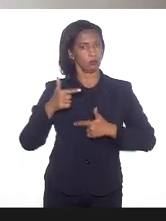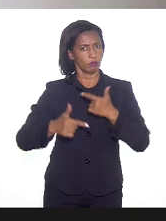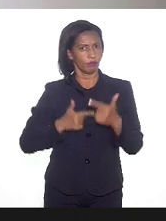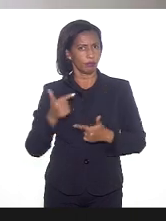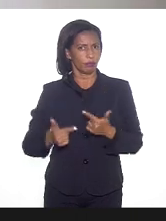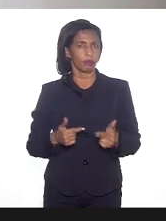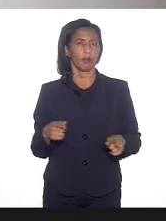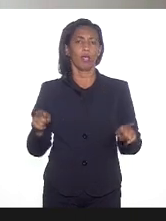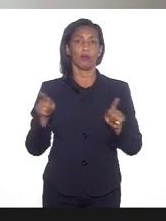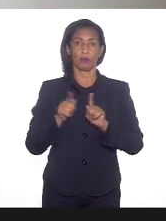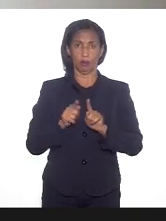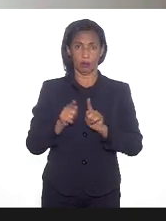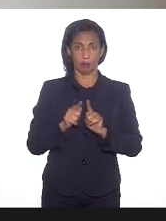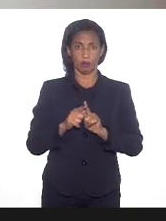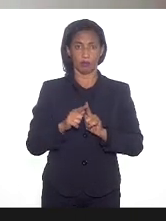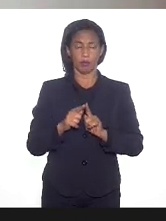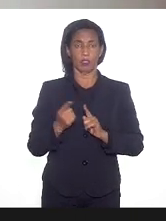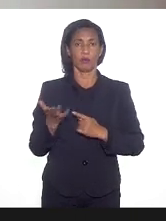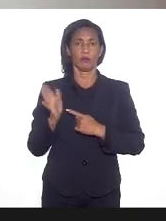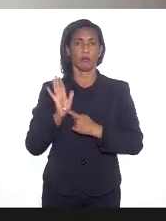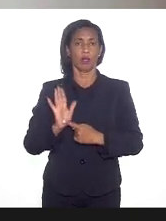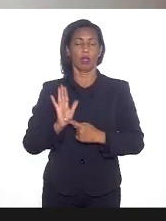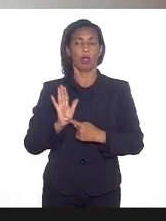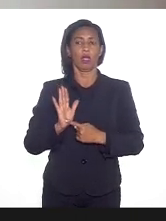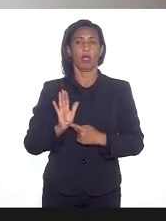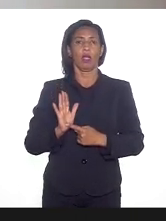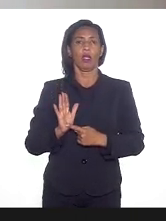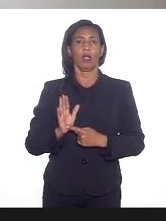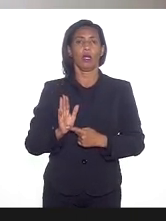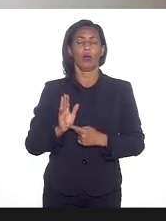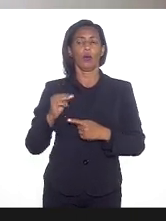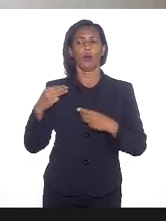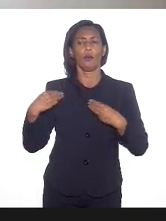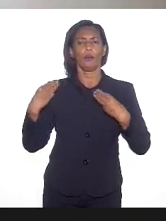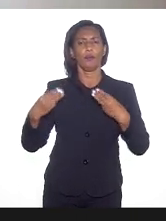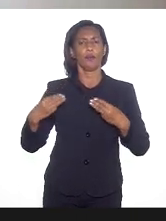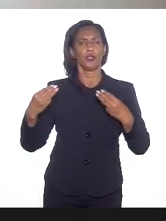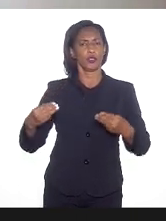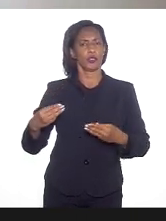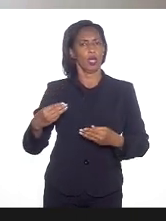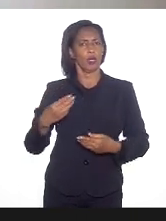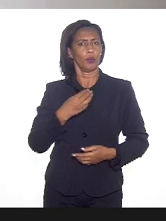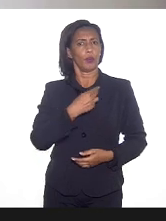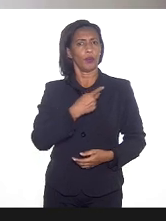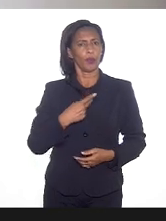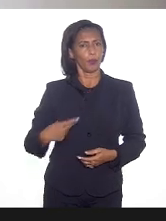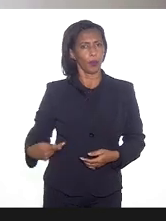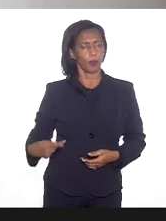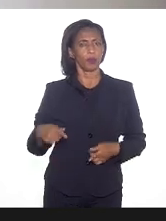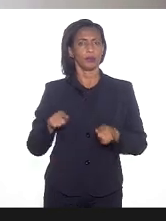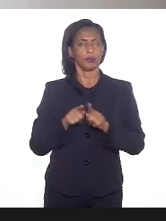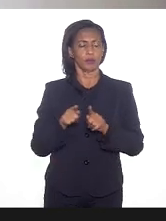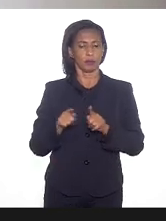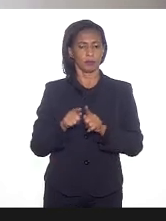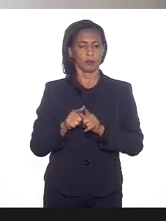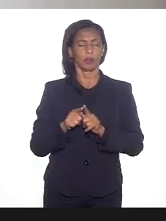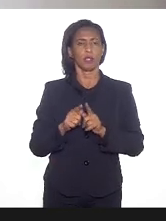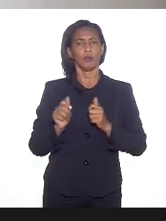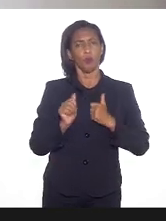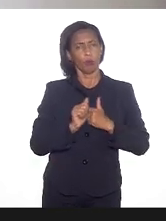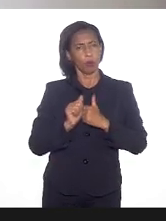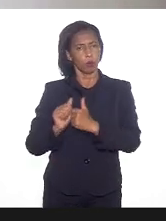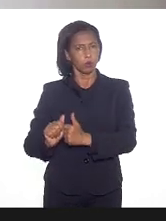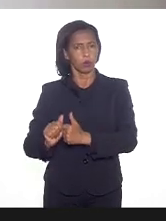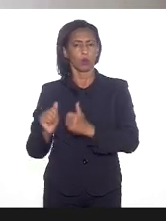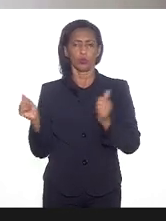também destacar a contribuição do Ministério Público Especial do Tribunal de Contas, que também foi um acompanhante